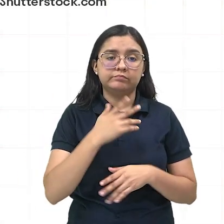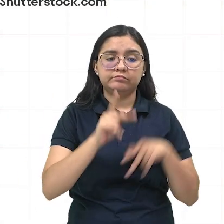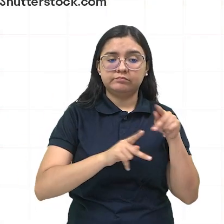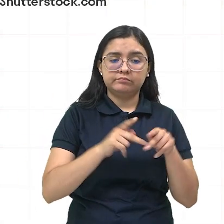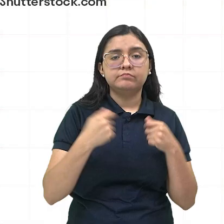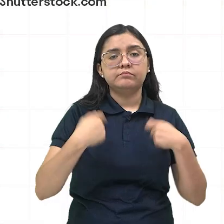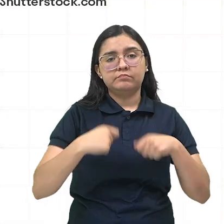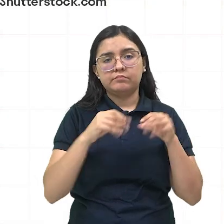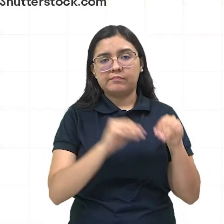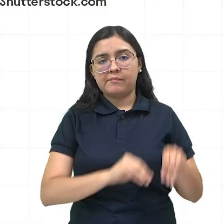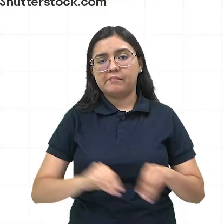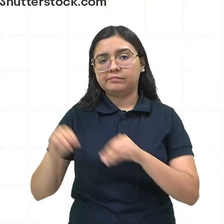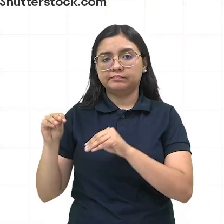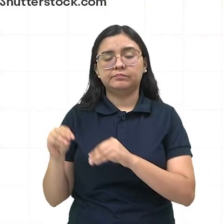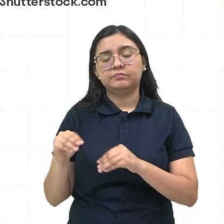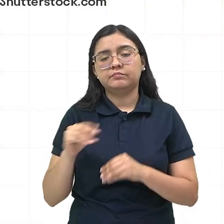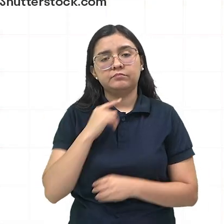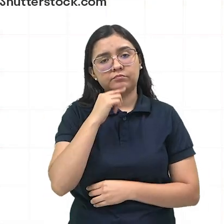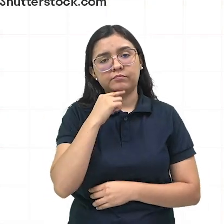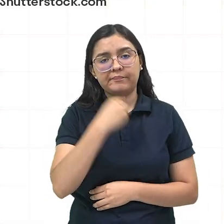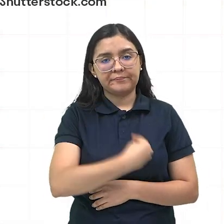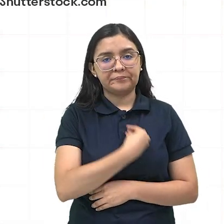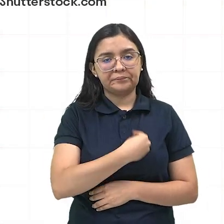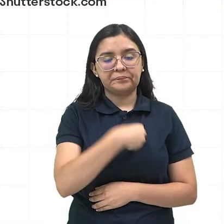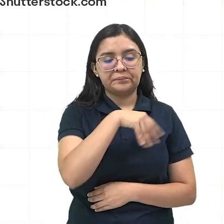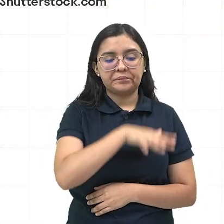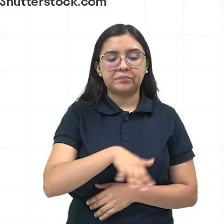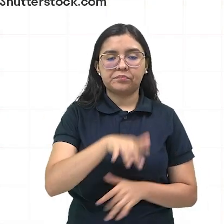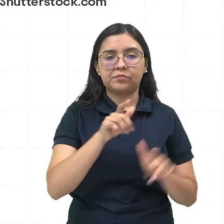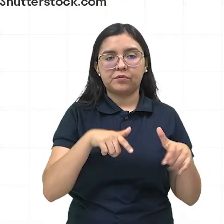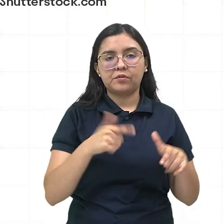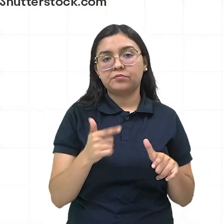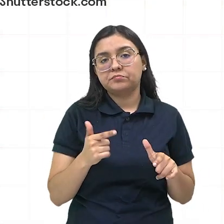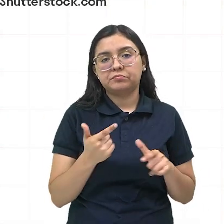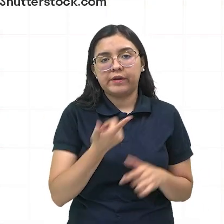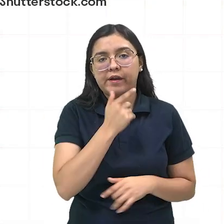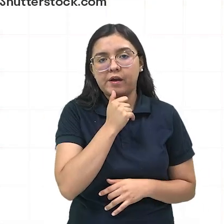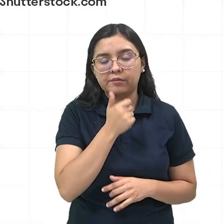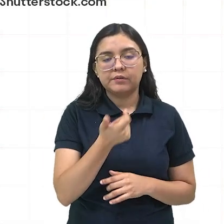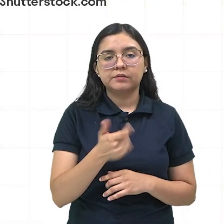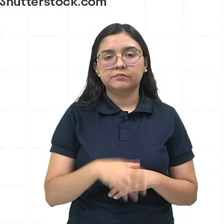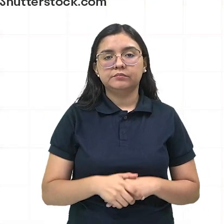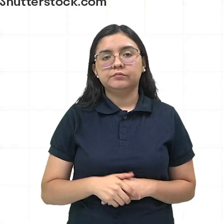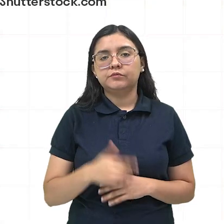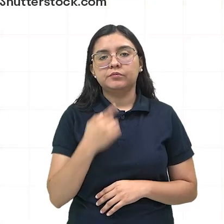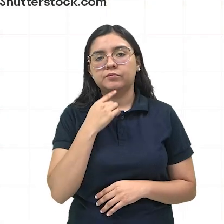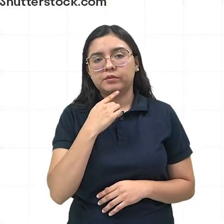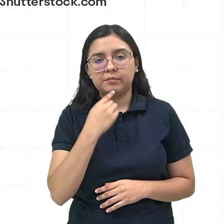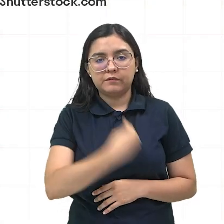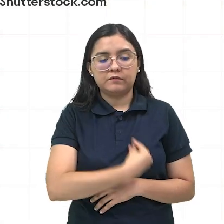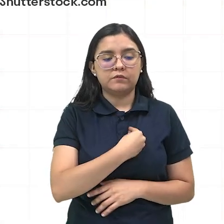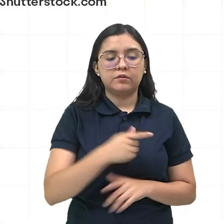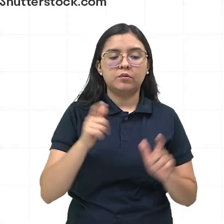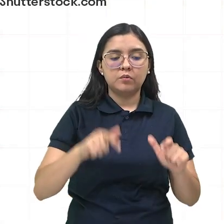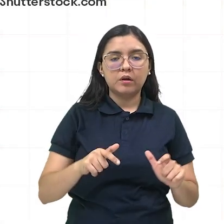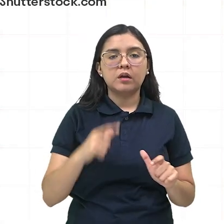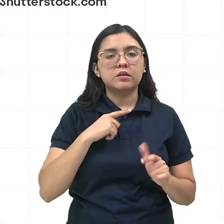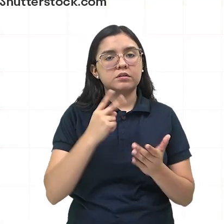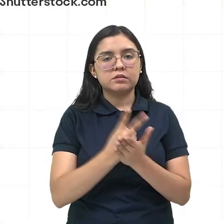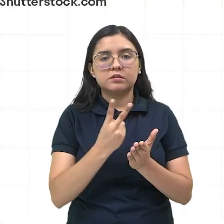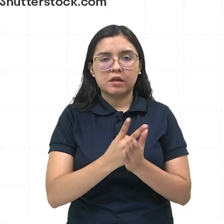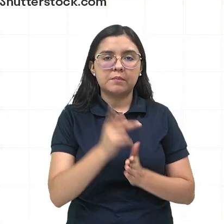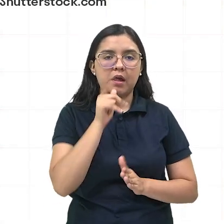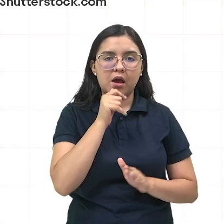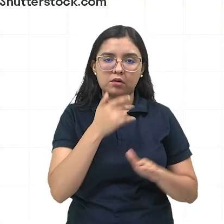saírem dali. Não tem como viver numa área onde não tem água. Não tem como viver numa área que é alagada o